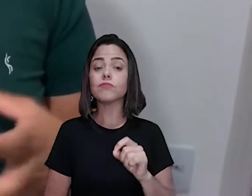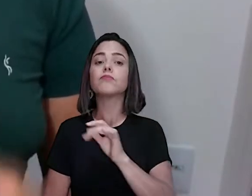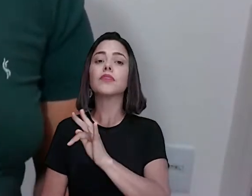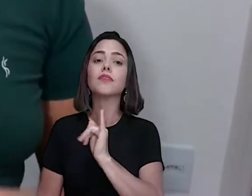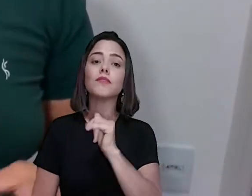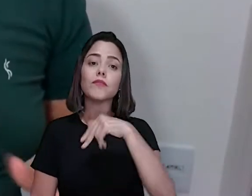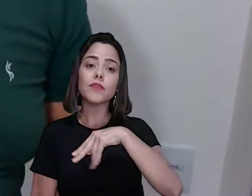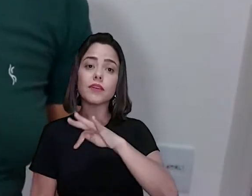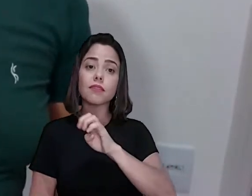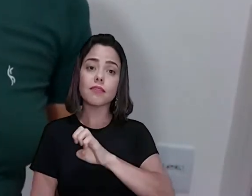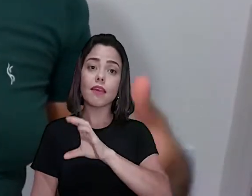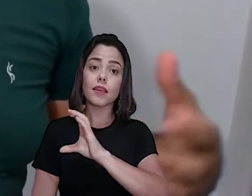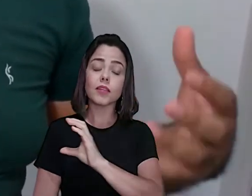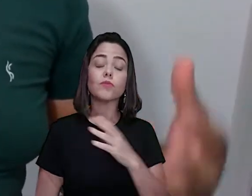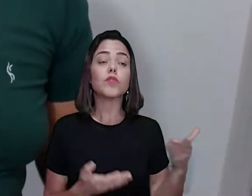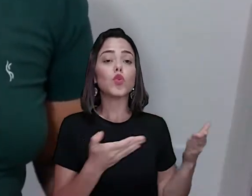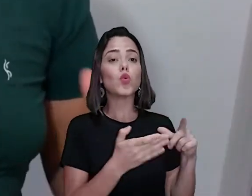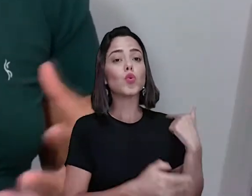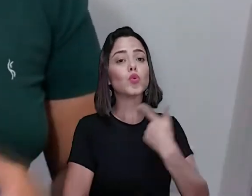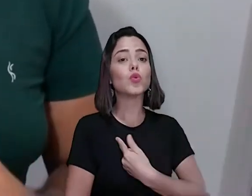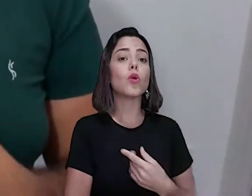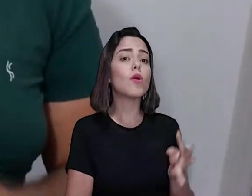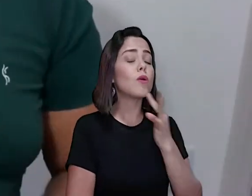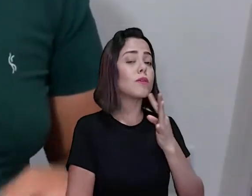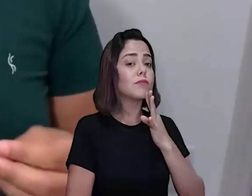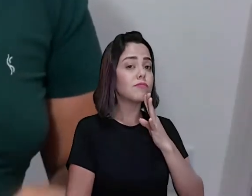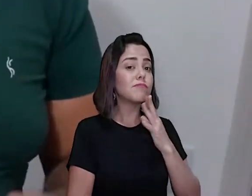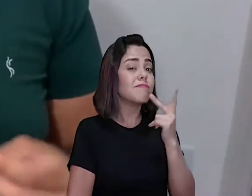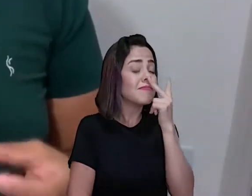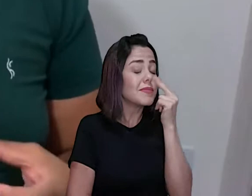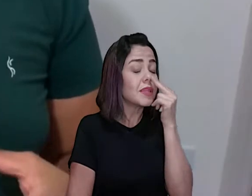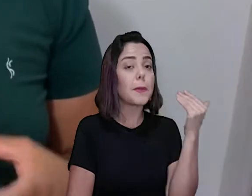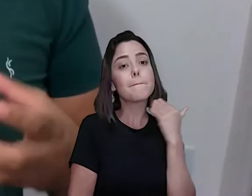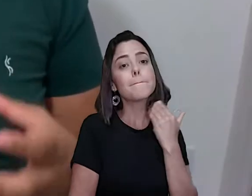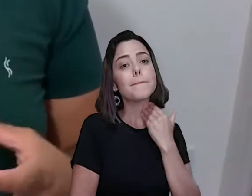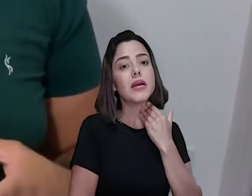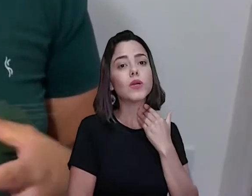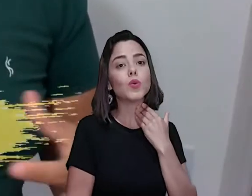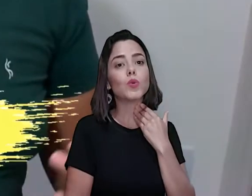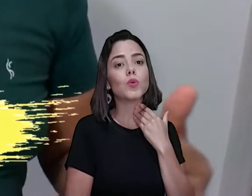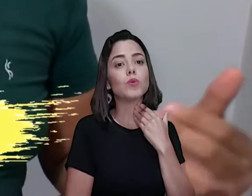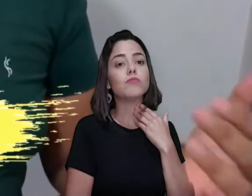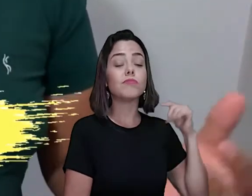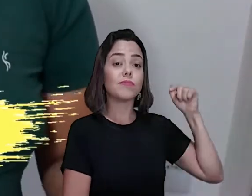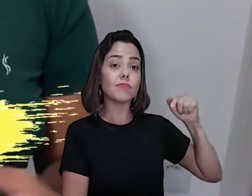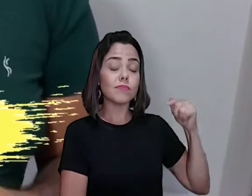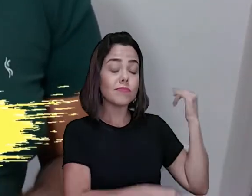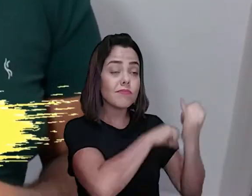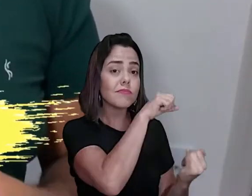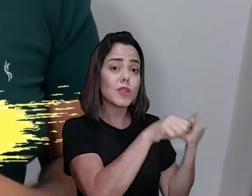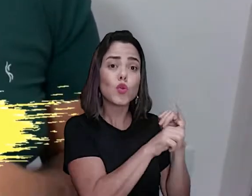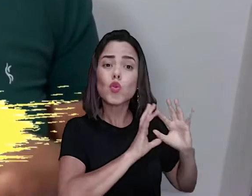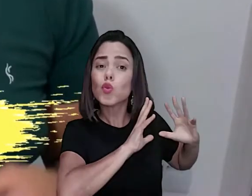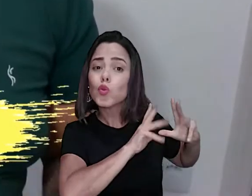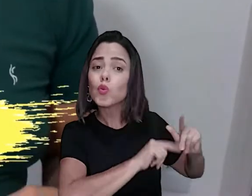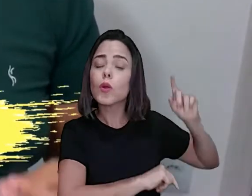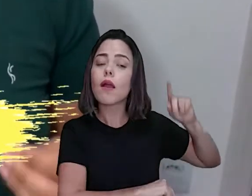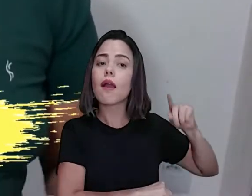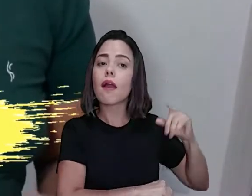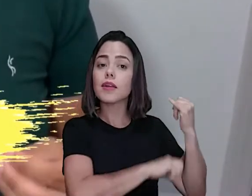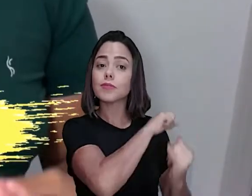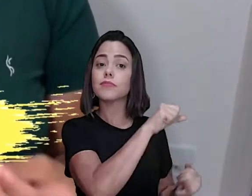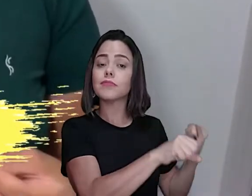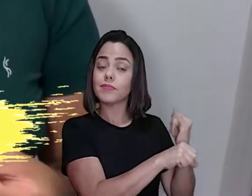muito parecido com o que a gente conhece nos bancos tradicionais. A diferença é que ele ocorre todo online, todos os